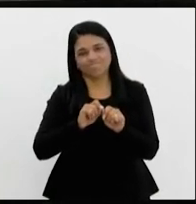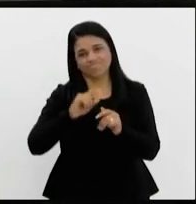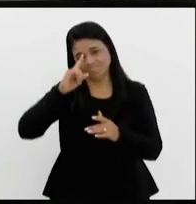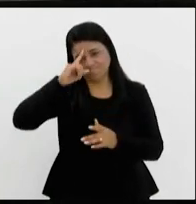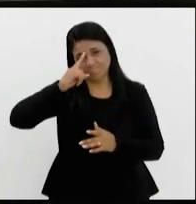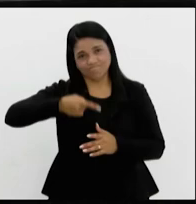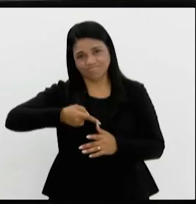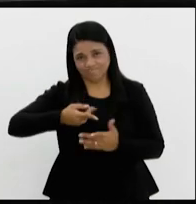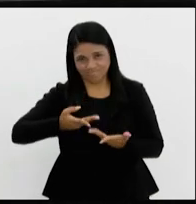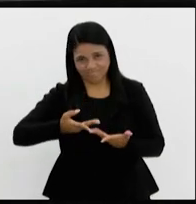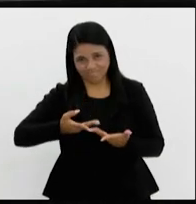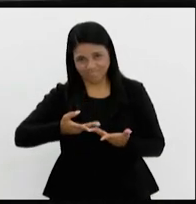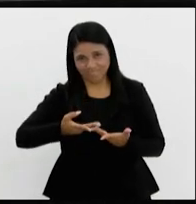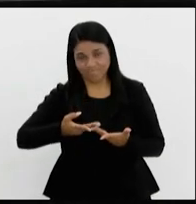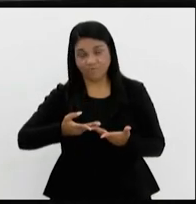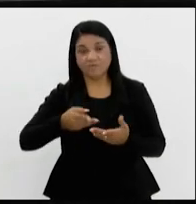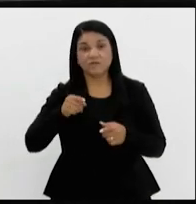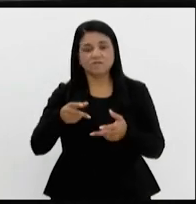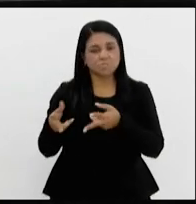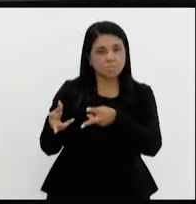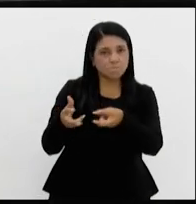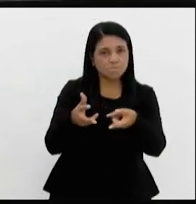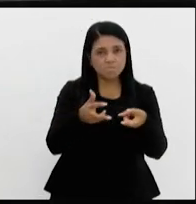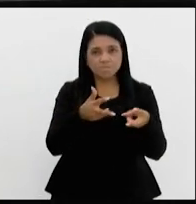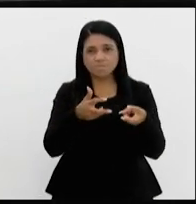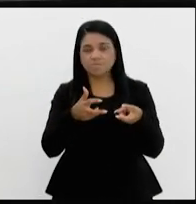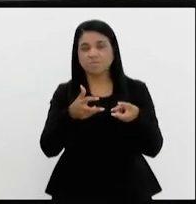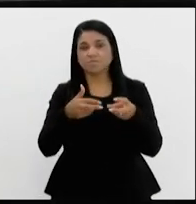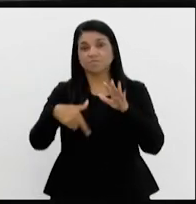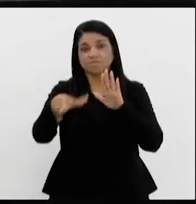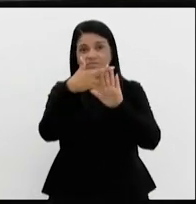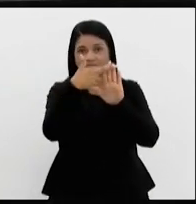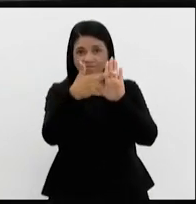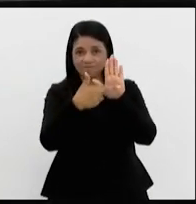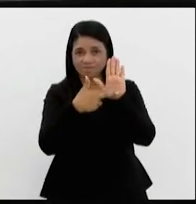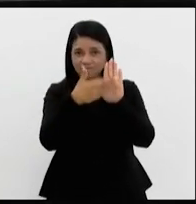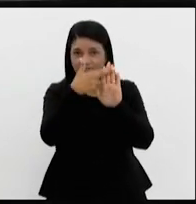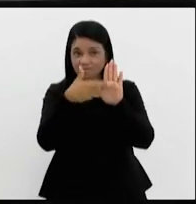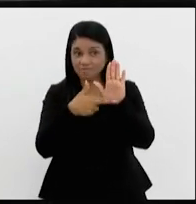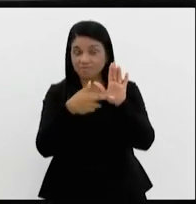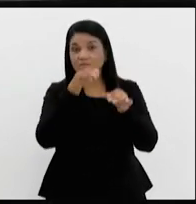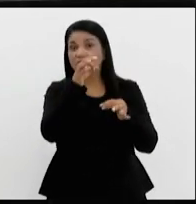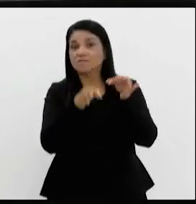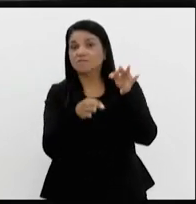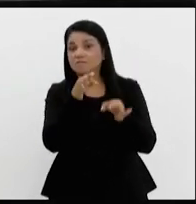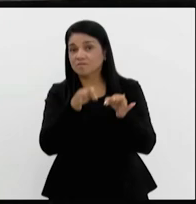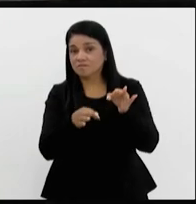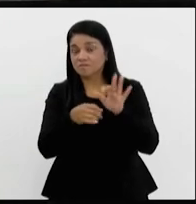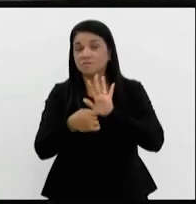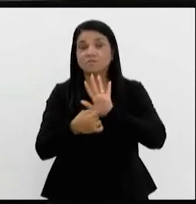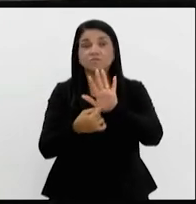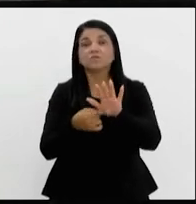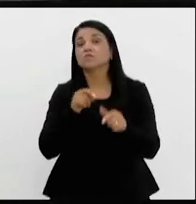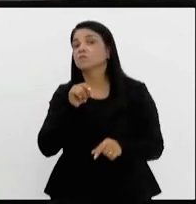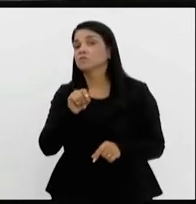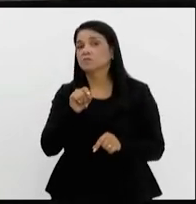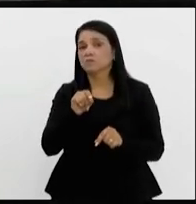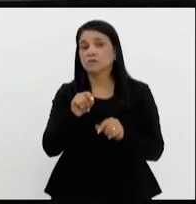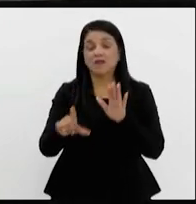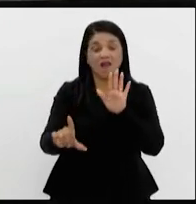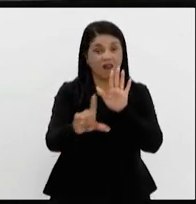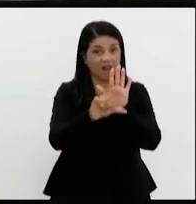Verificareis, aliás, que a revelia dos princípios estabelecidos, a justiça aplica extensivamente as